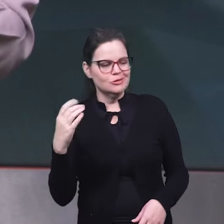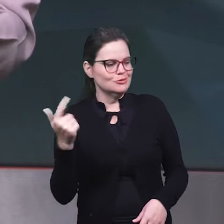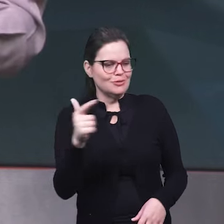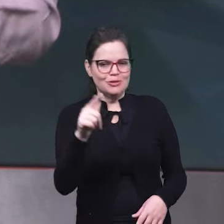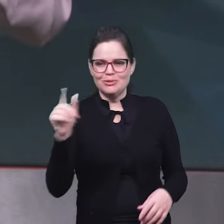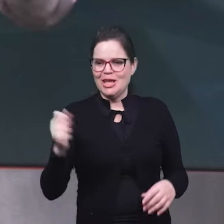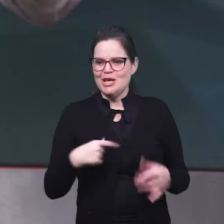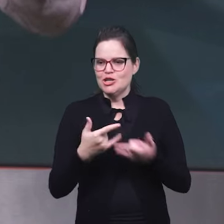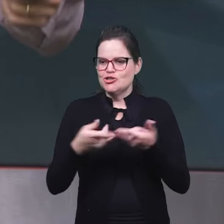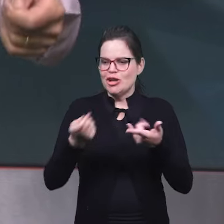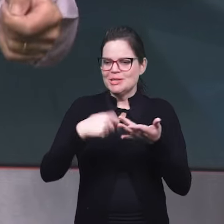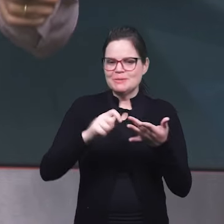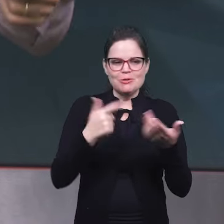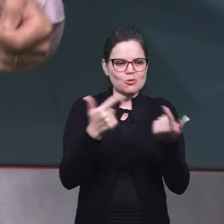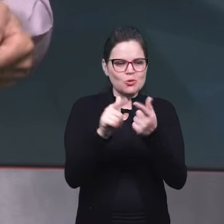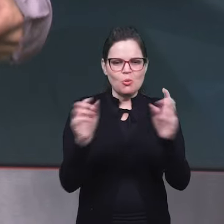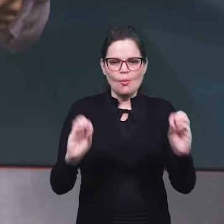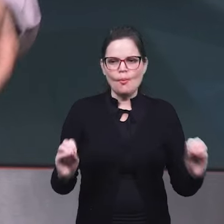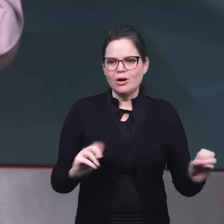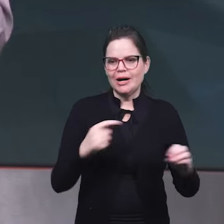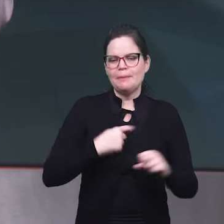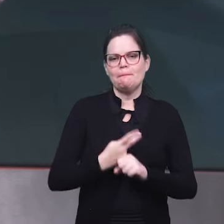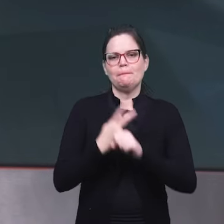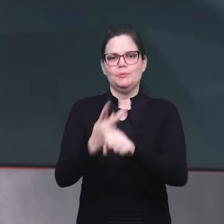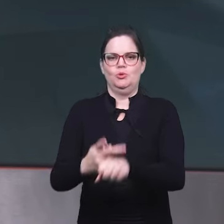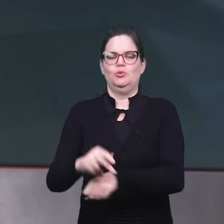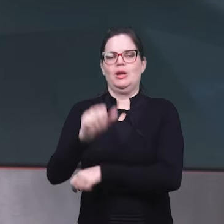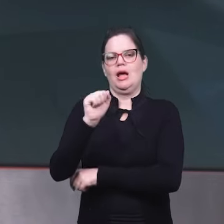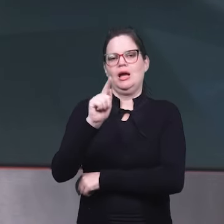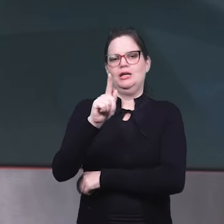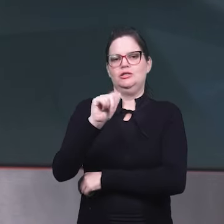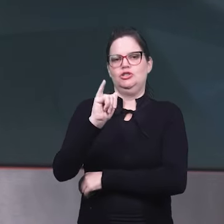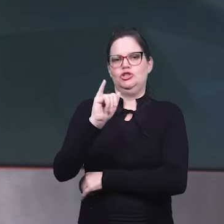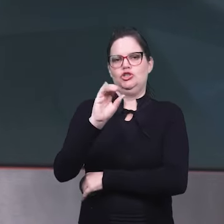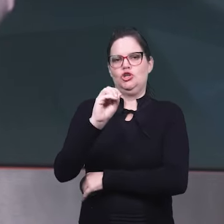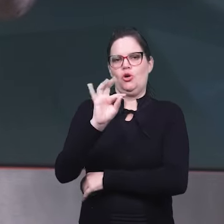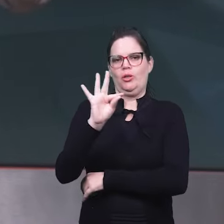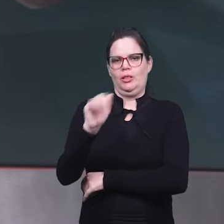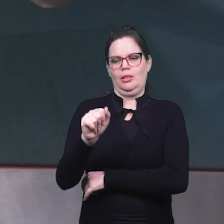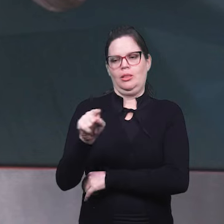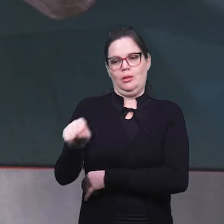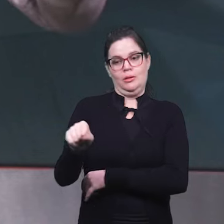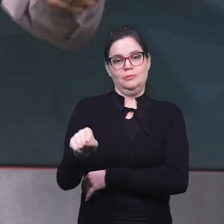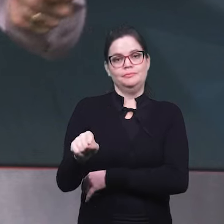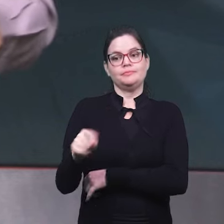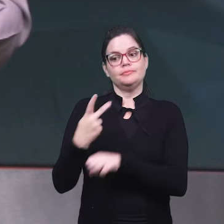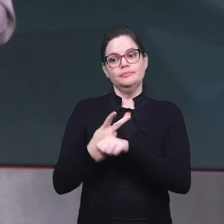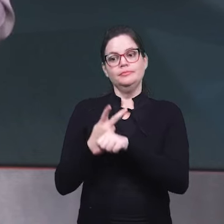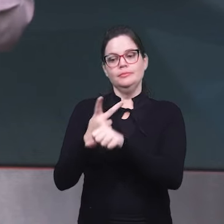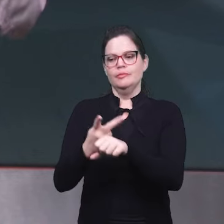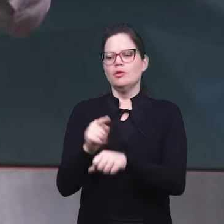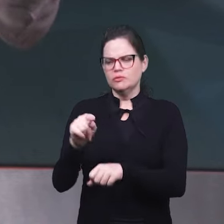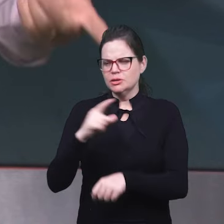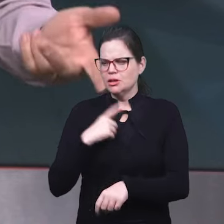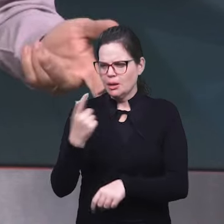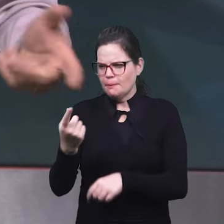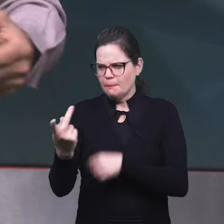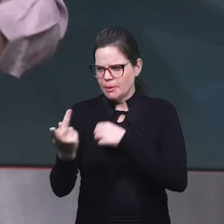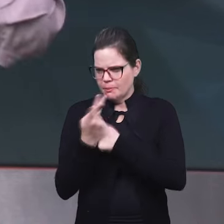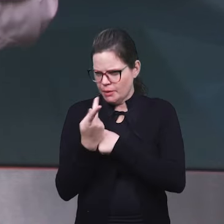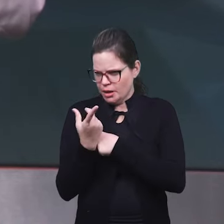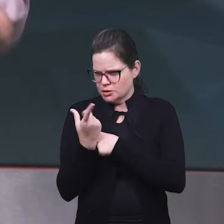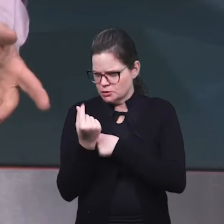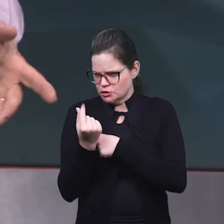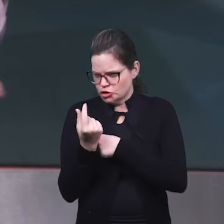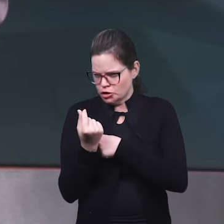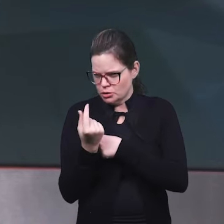você vai nesse cidadão, nessa pessoa que tem esse dinheiro. Só você me empresta